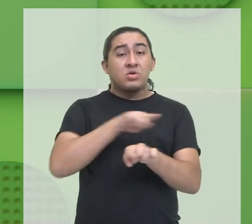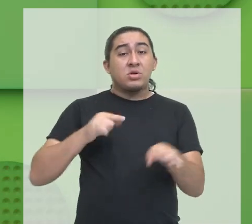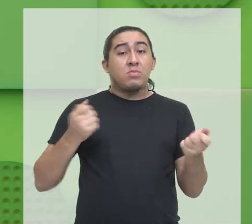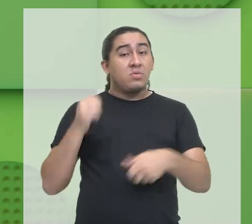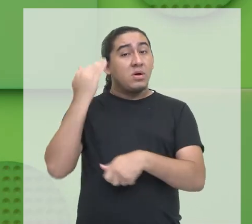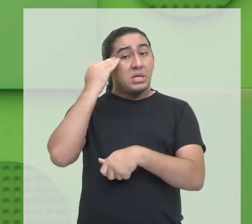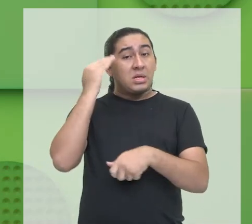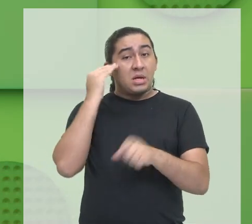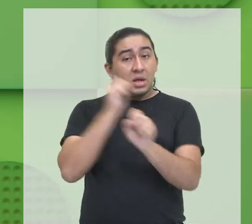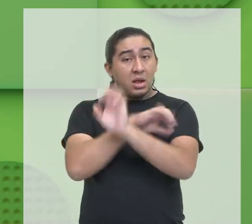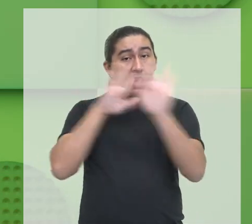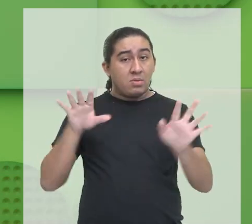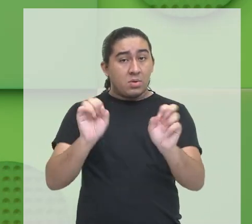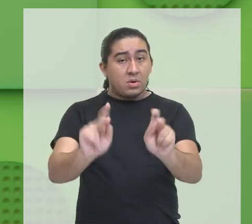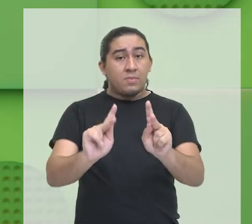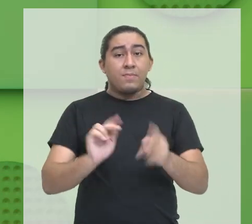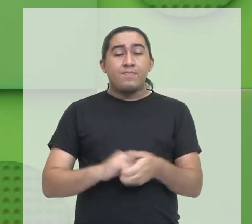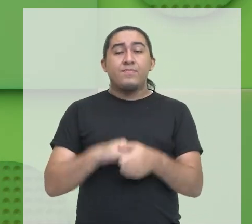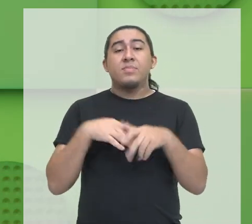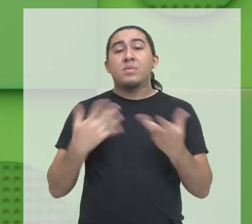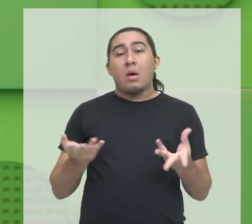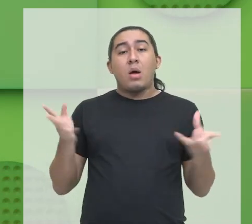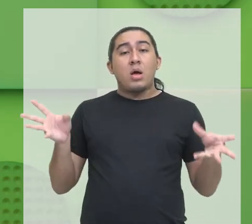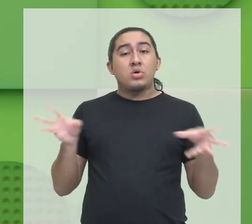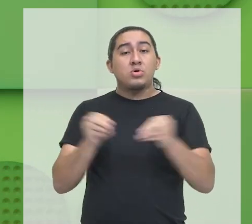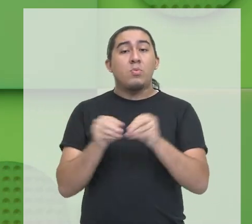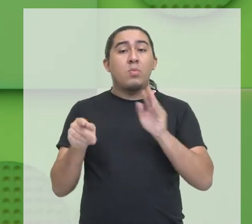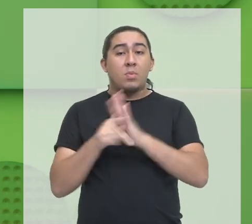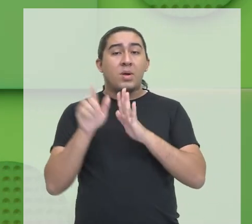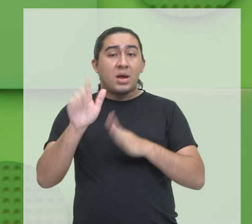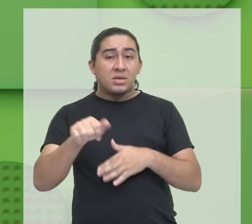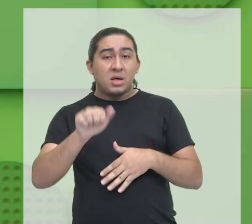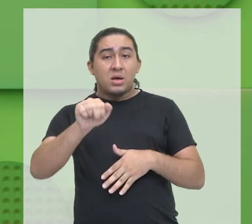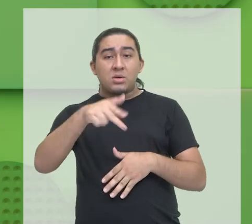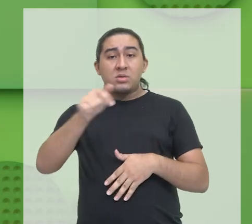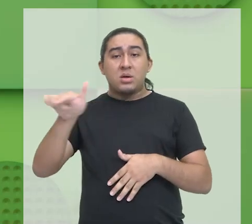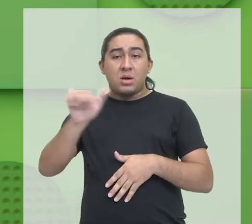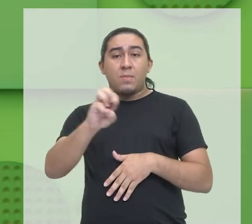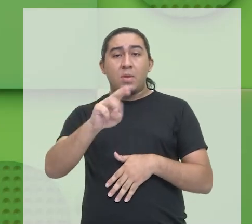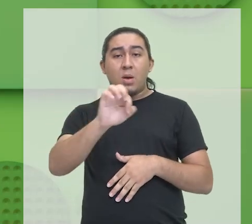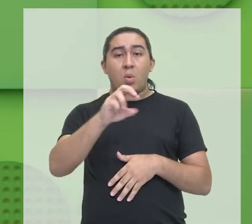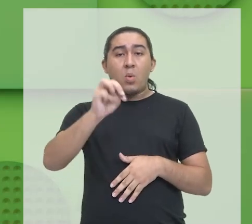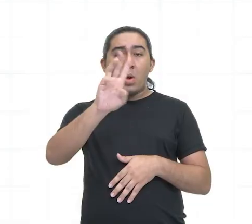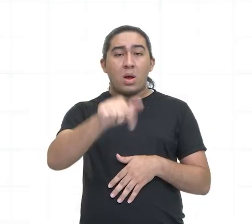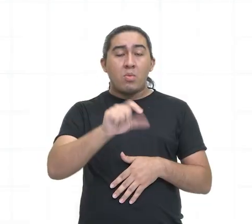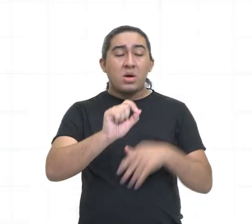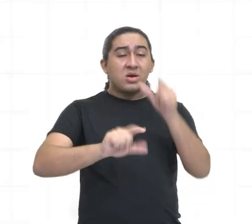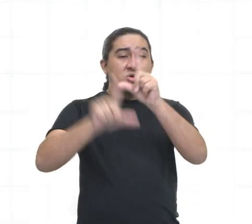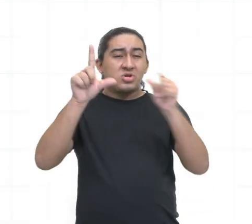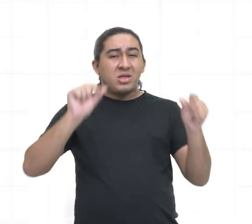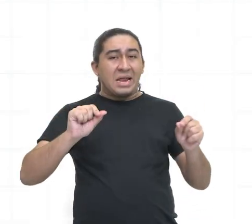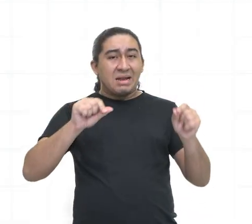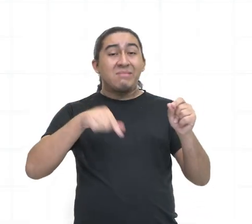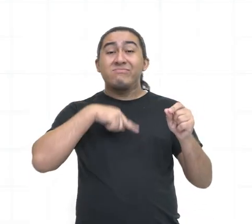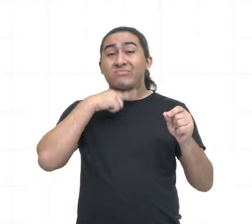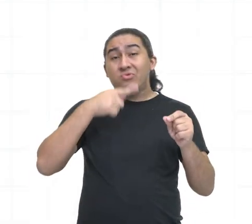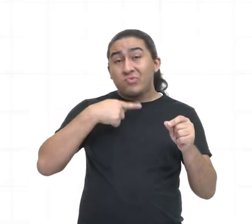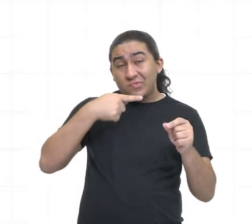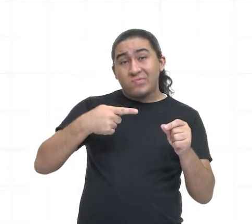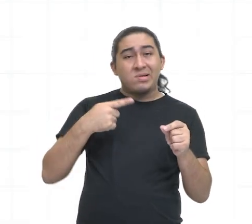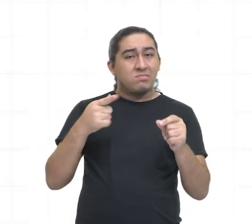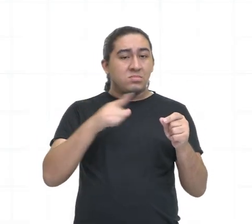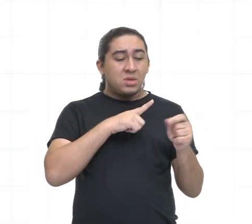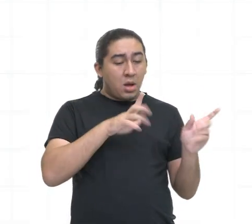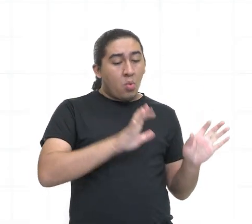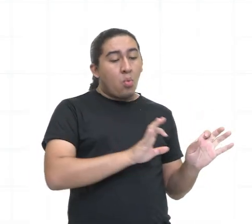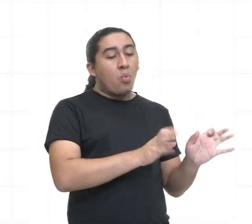vai conseguir entender. Então, em resumo, as anãs marrons são estrelas que falharam. Elas tiveram um